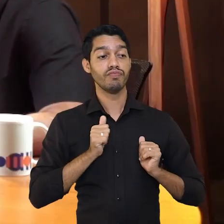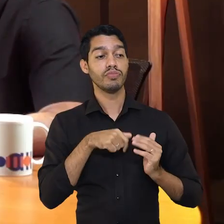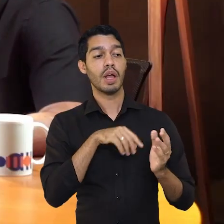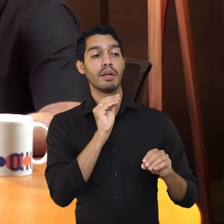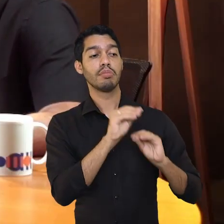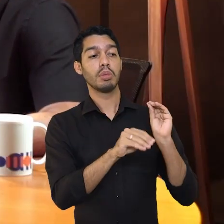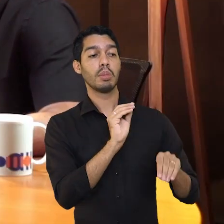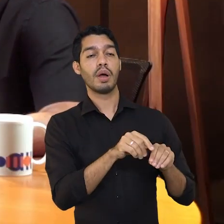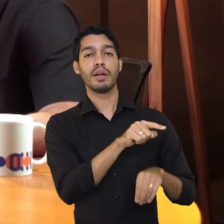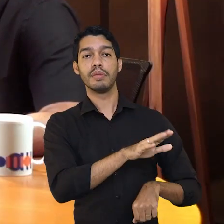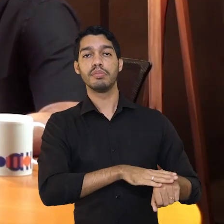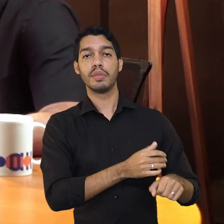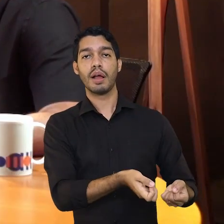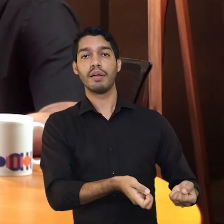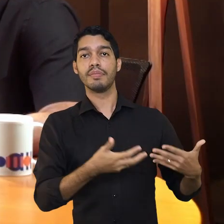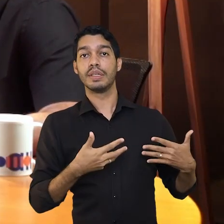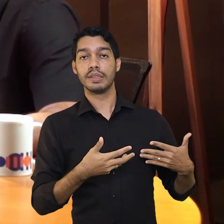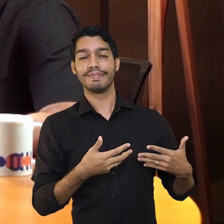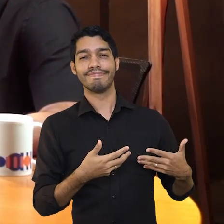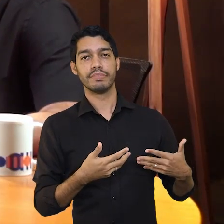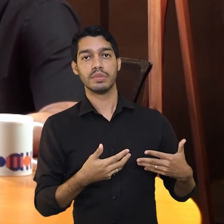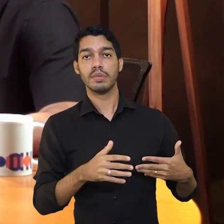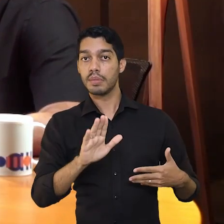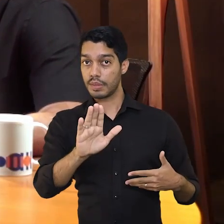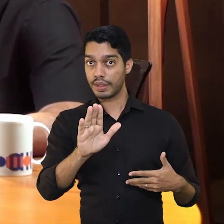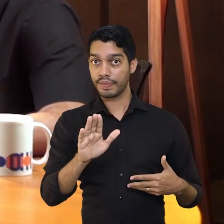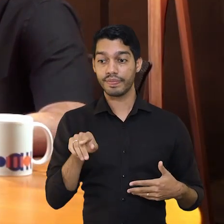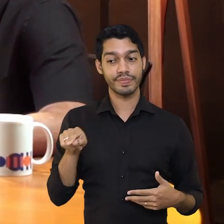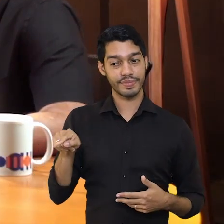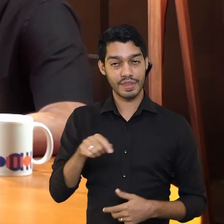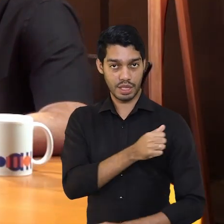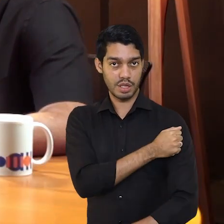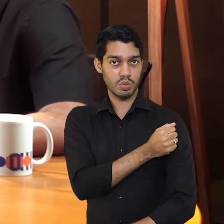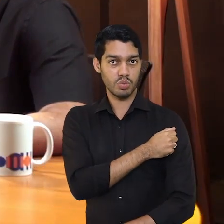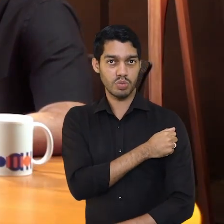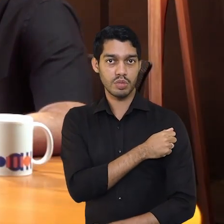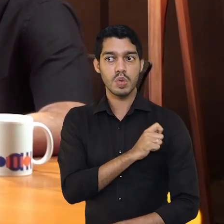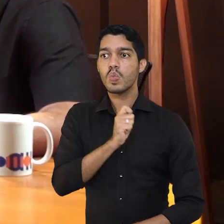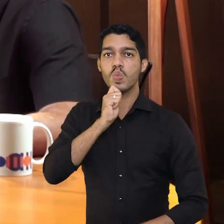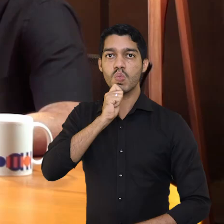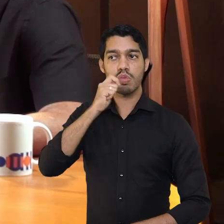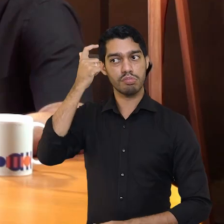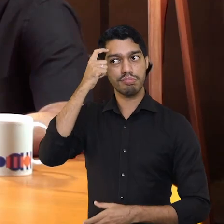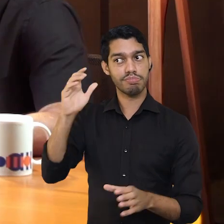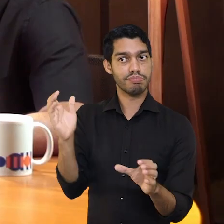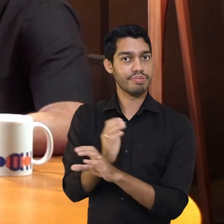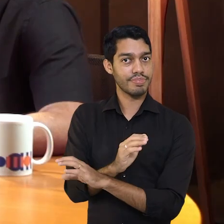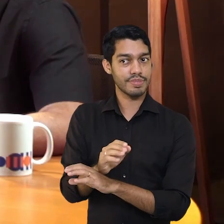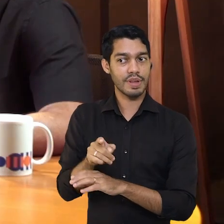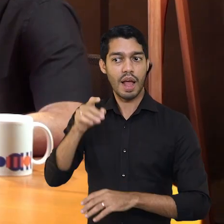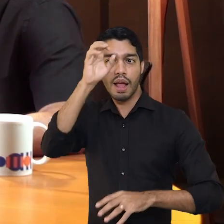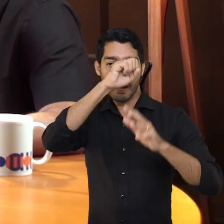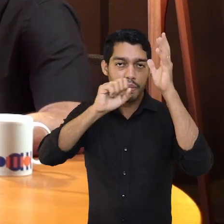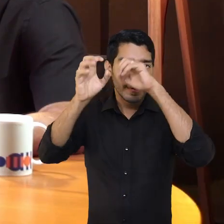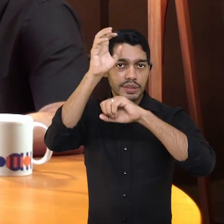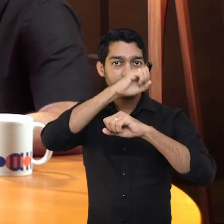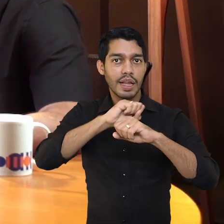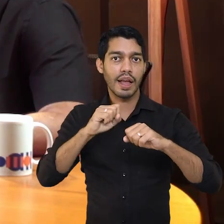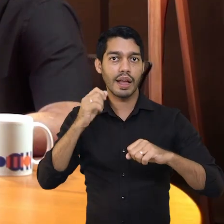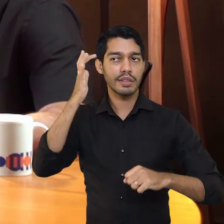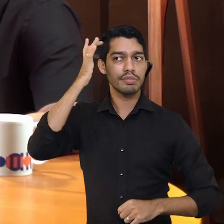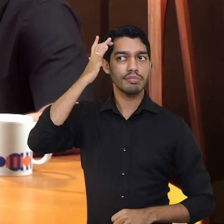algumas informações, mas para um aluno que está ainda em formação, que está formando o pensamento crítico dele, que está aprendendo a